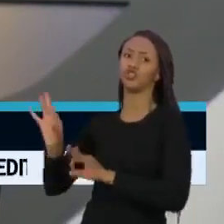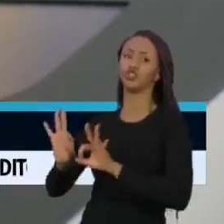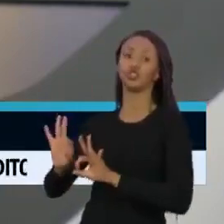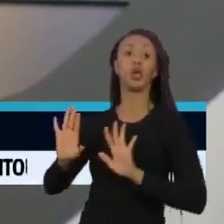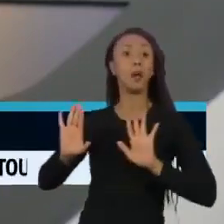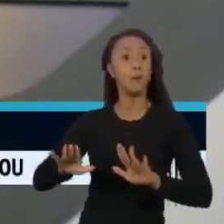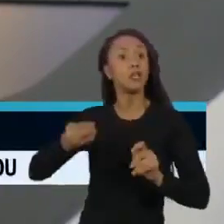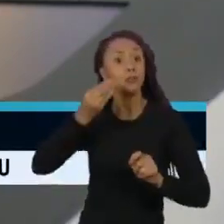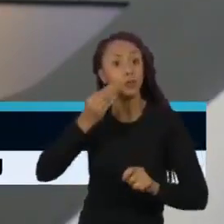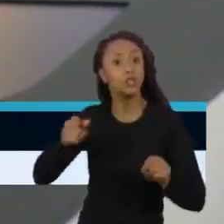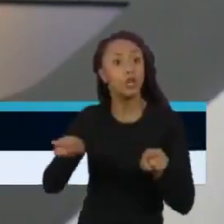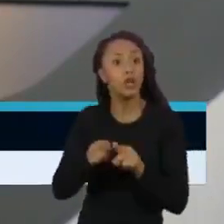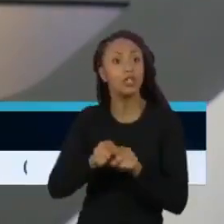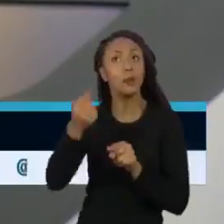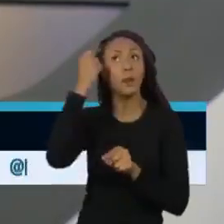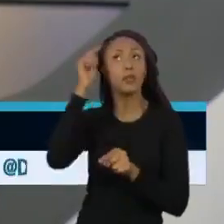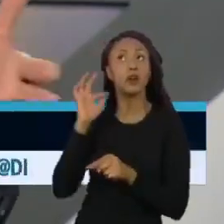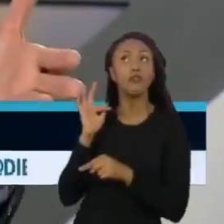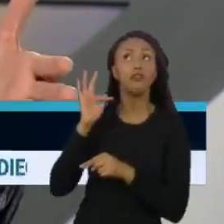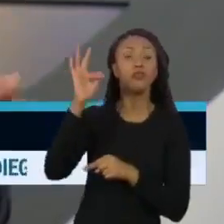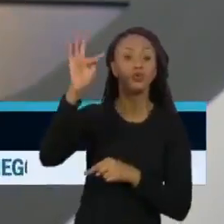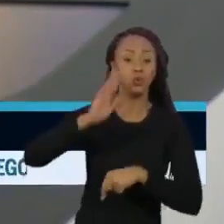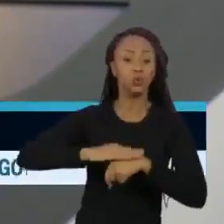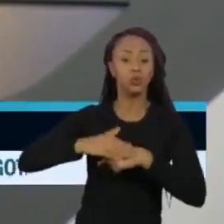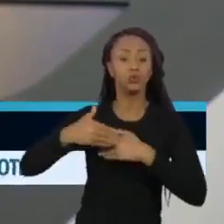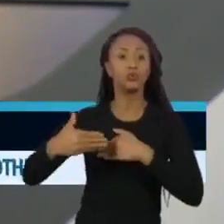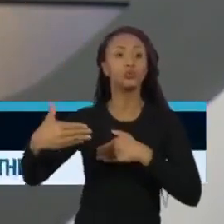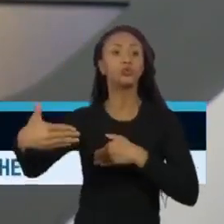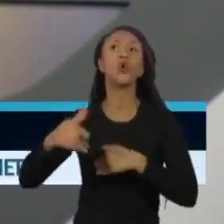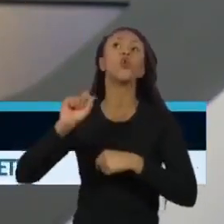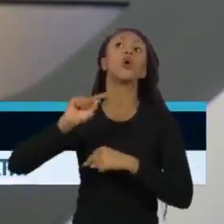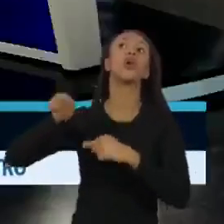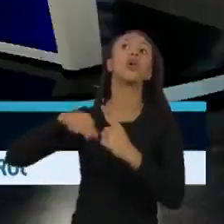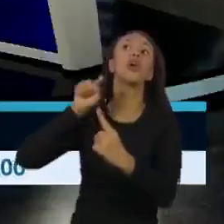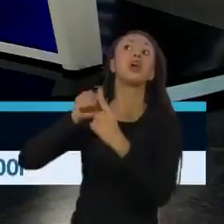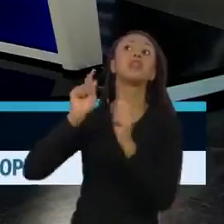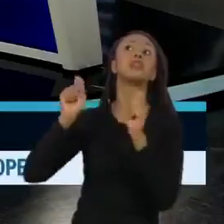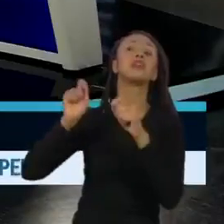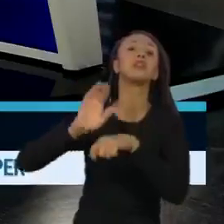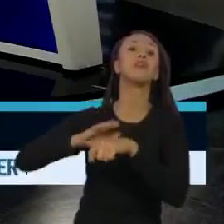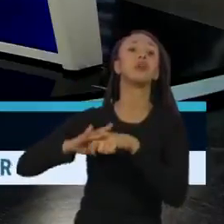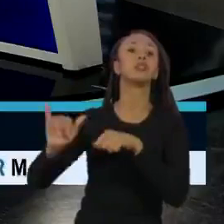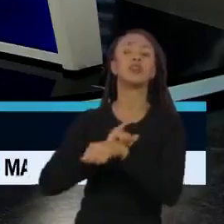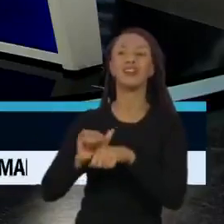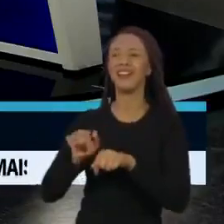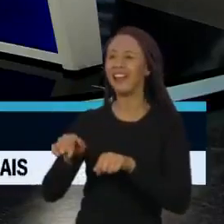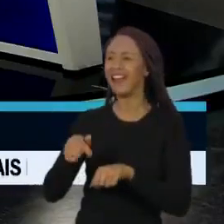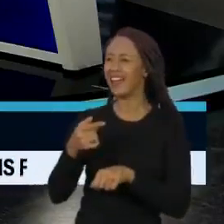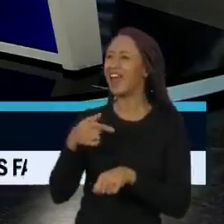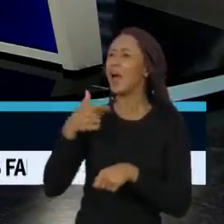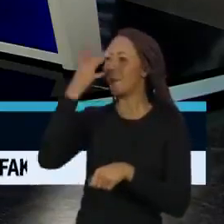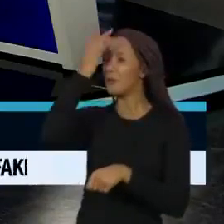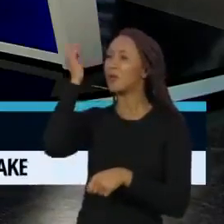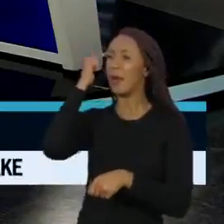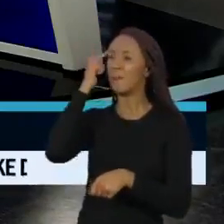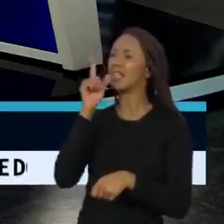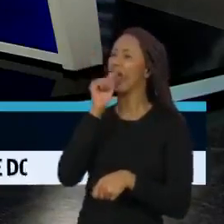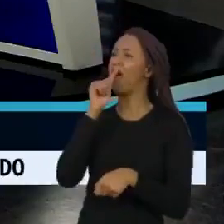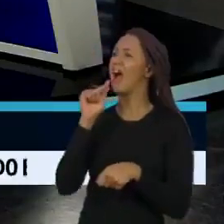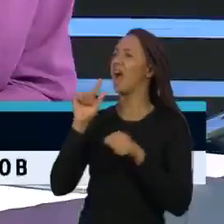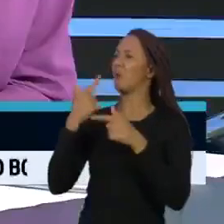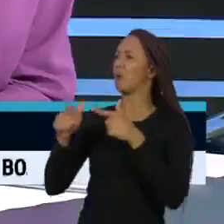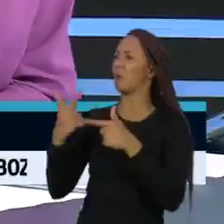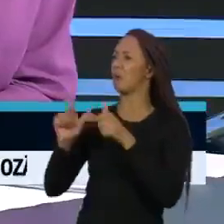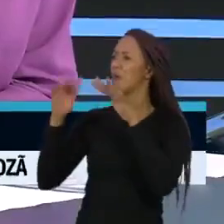apontar para o médio e longo prazo apontar para aquilo que precisa ser feito assim a minha próxima pergunta se engana quem pensa que a crise hídrica é passageira